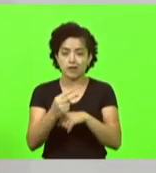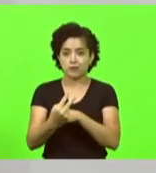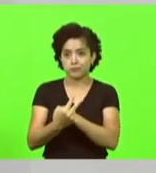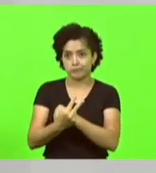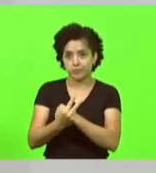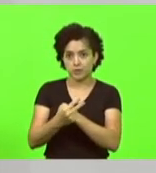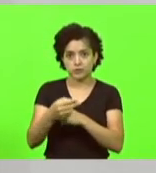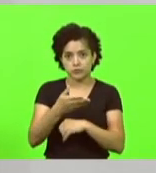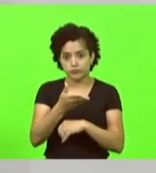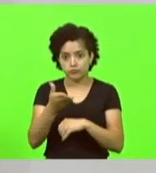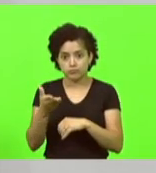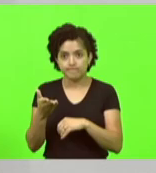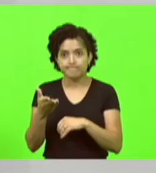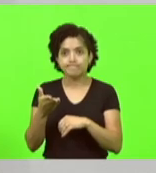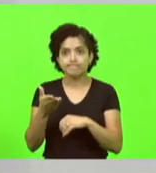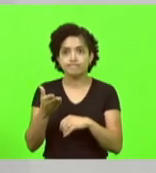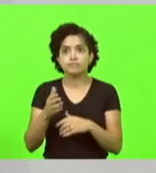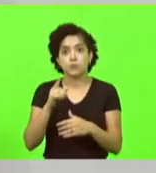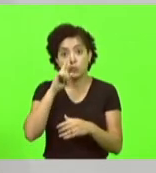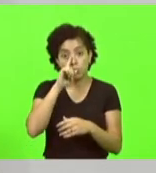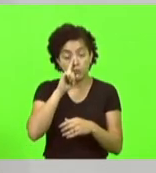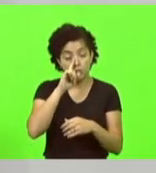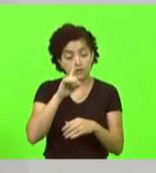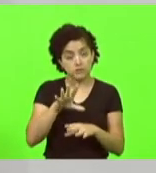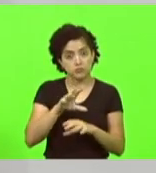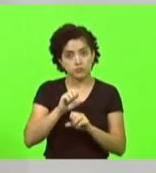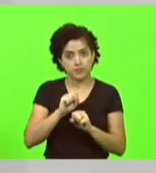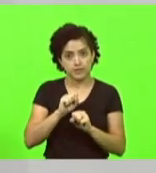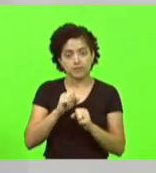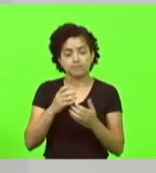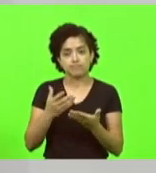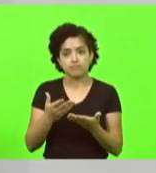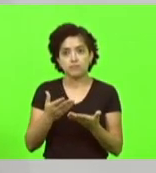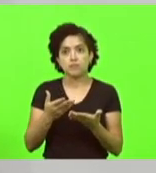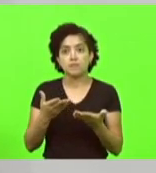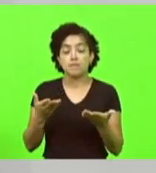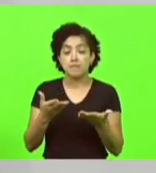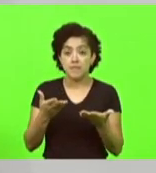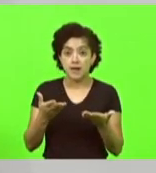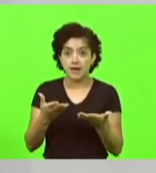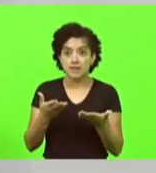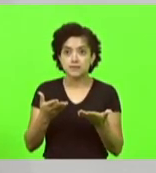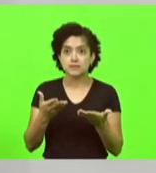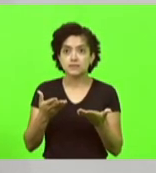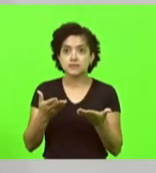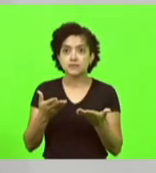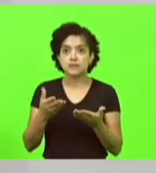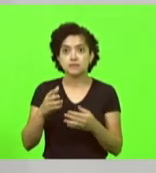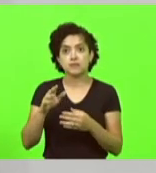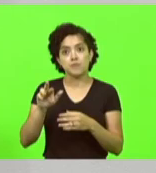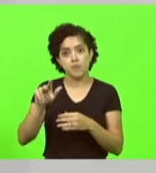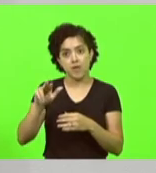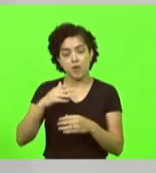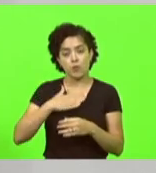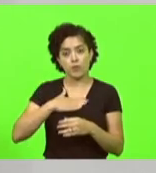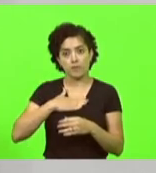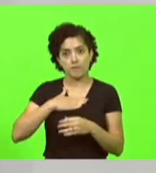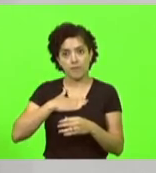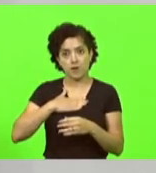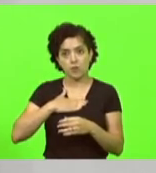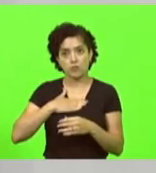de não corrermos o risco, mas eu quero deixar aqui, meu irmão Vitor,